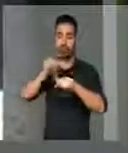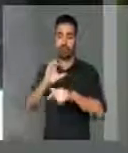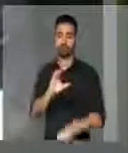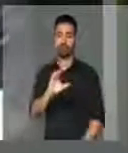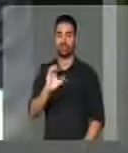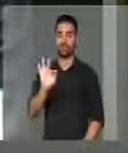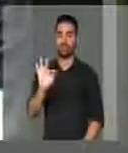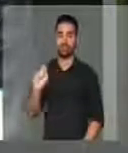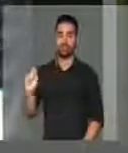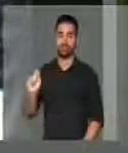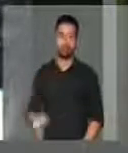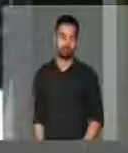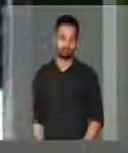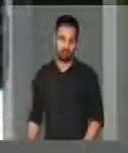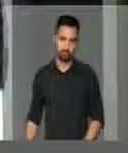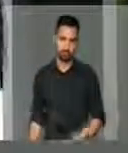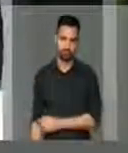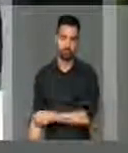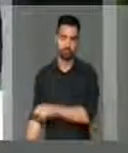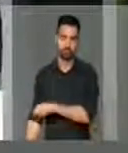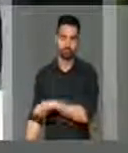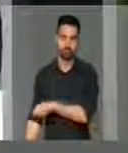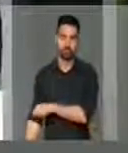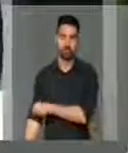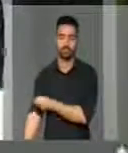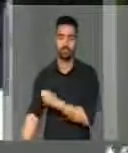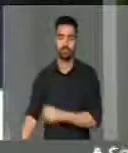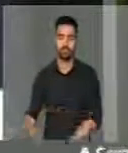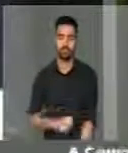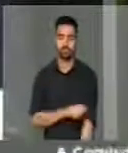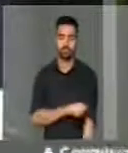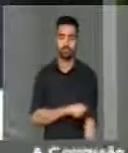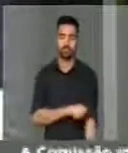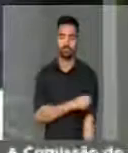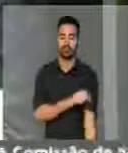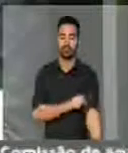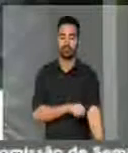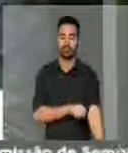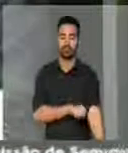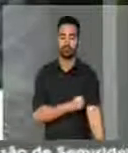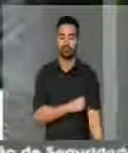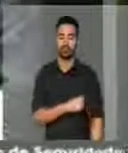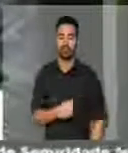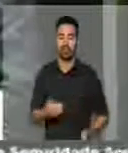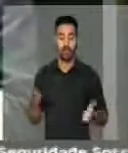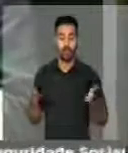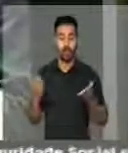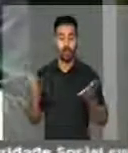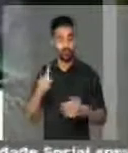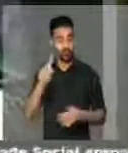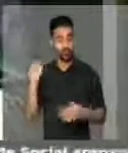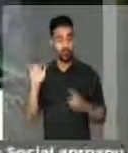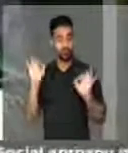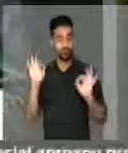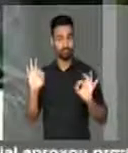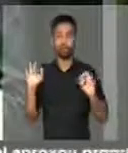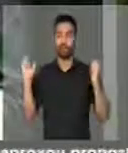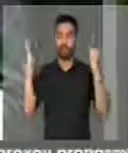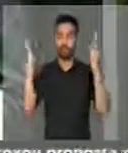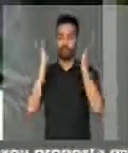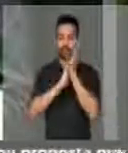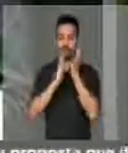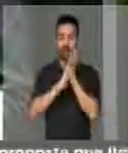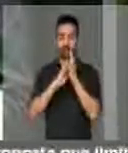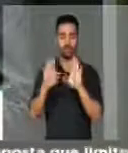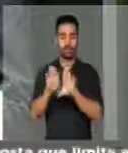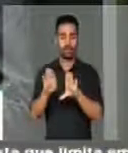de Administração. Bom, hoje, sem sombra de dúvidas, é o dia de comemorar, é o dia